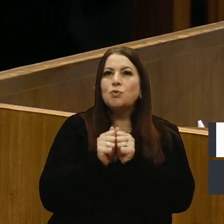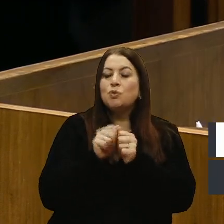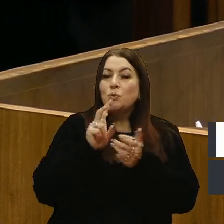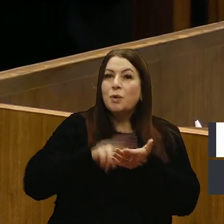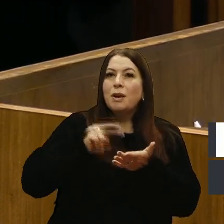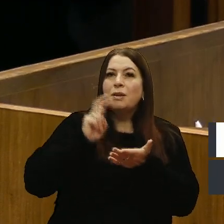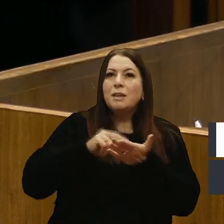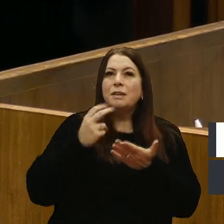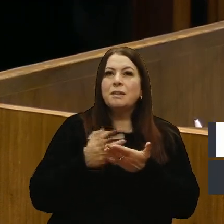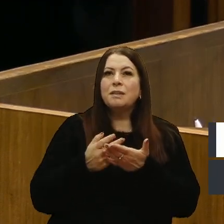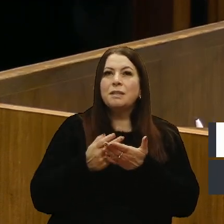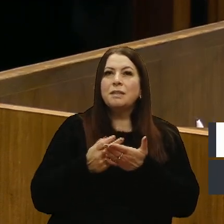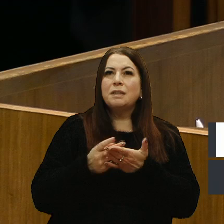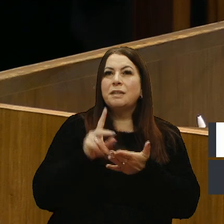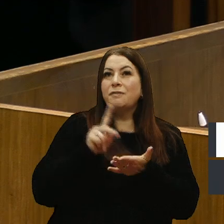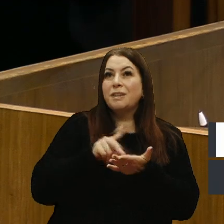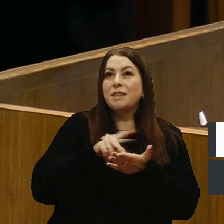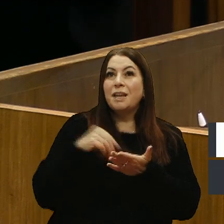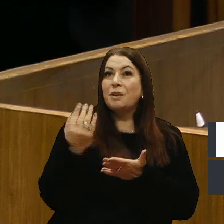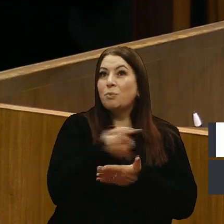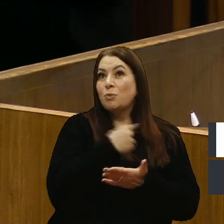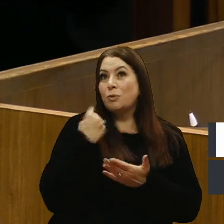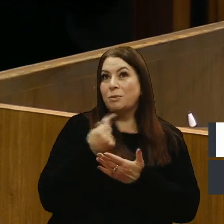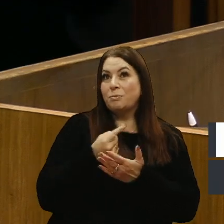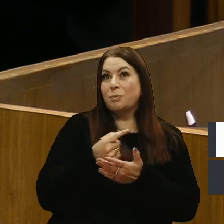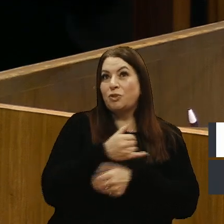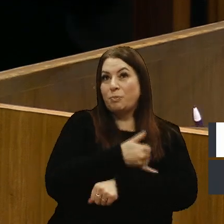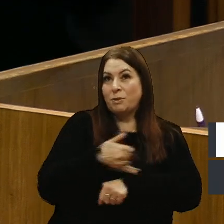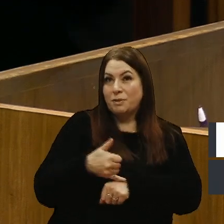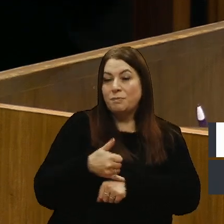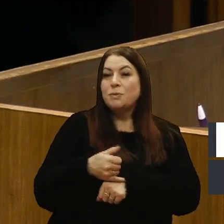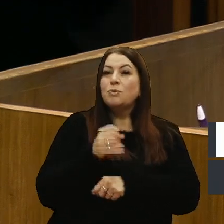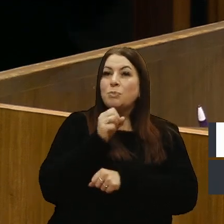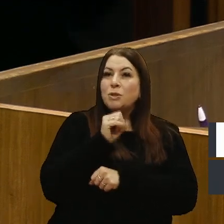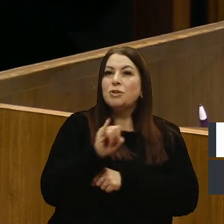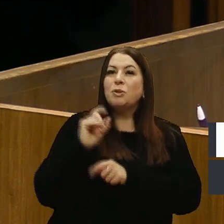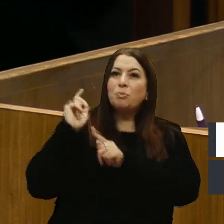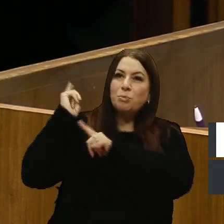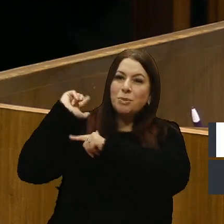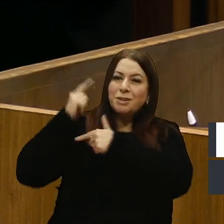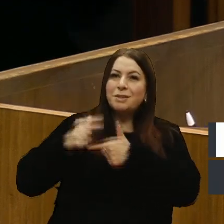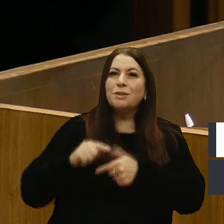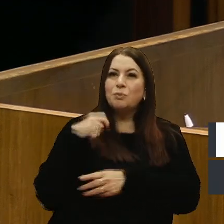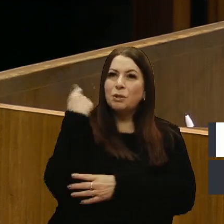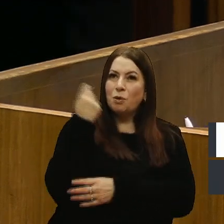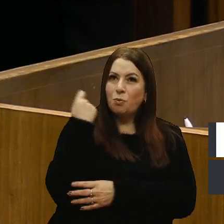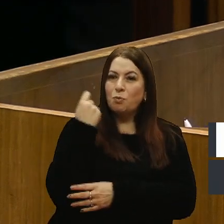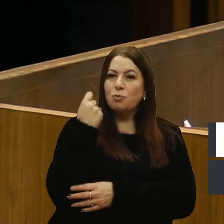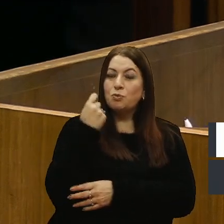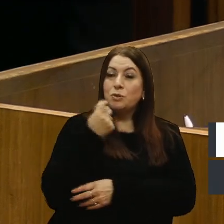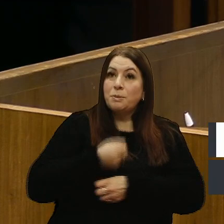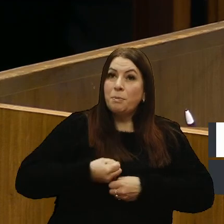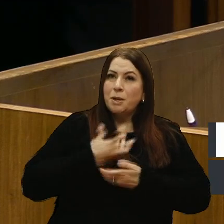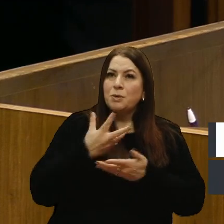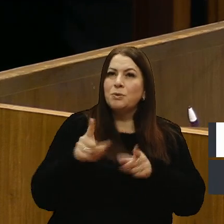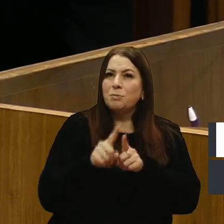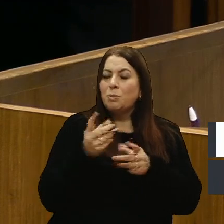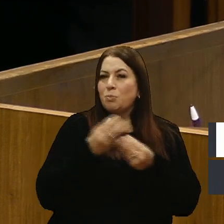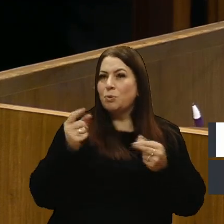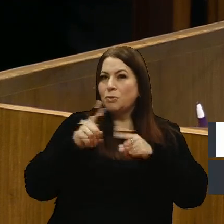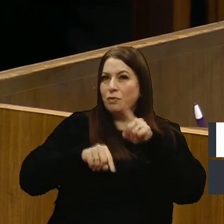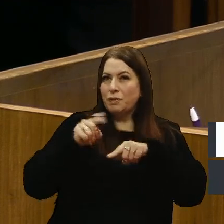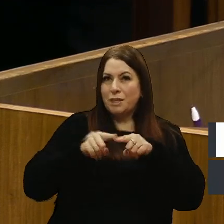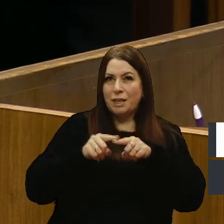alegria e autenticidade por onde passava. Sua paixão pelas tradições gaúchas se expressou também em inúmeras